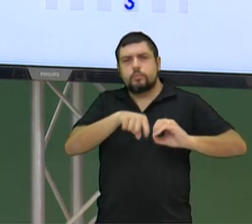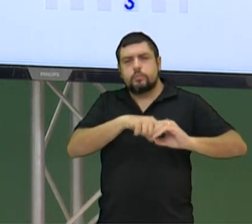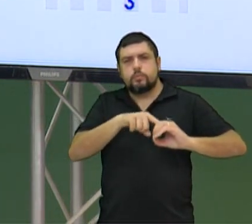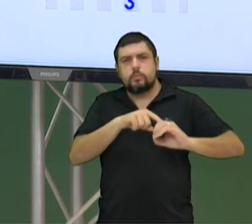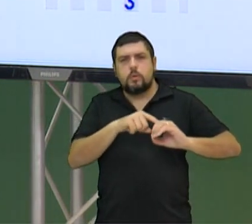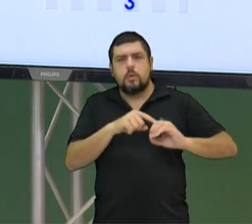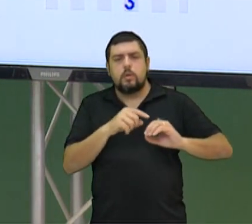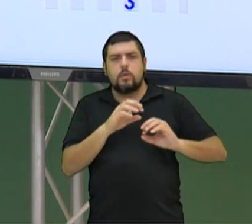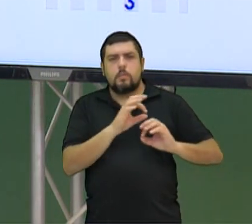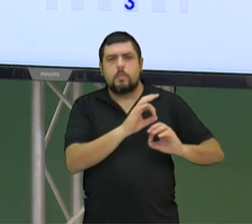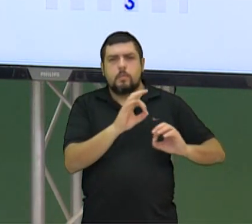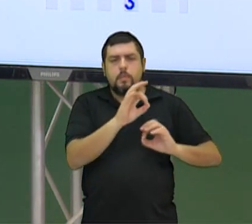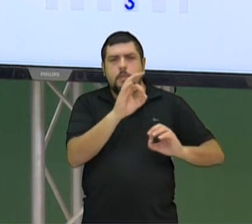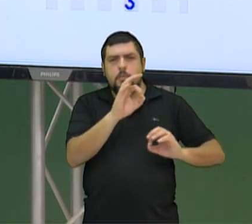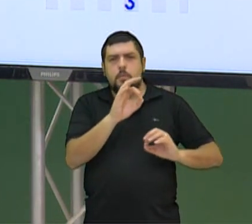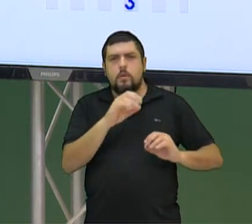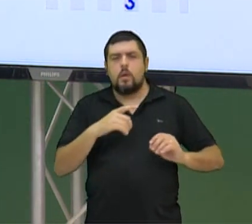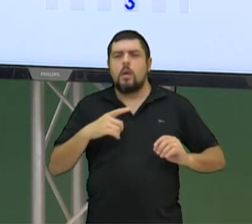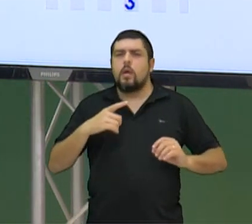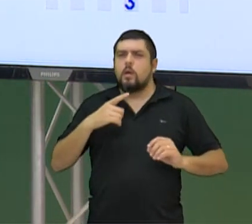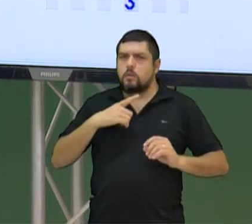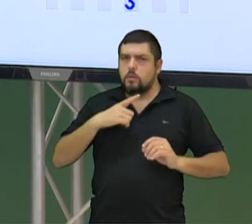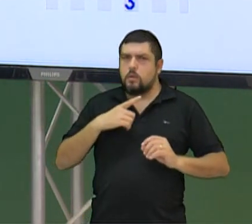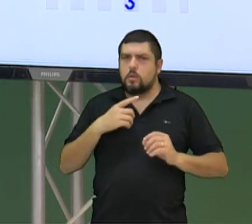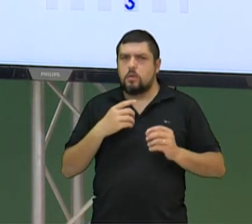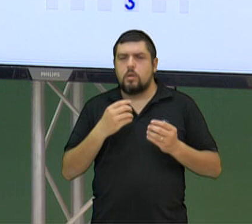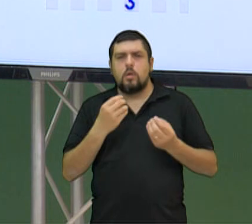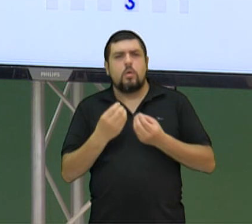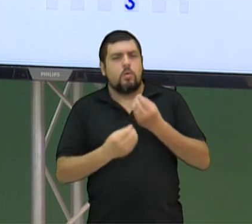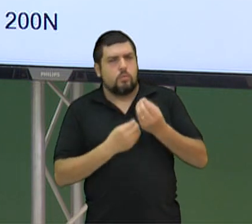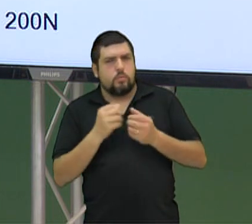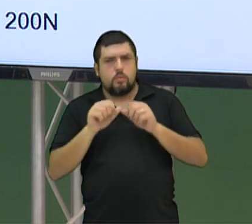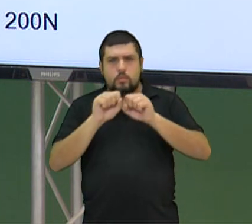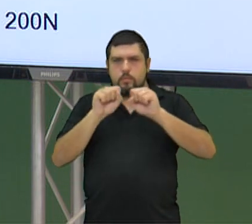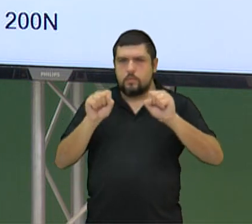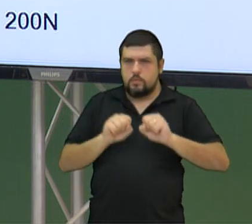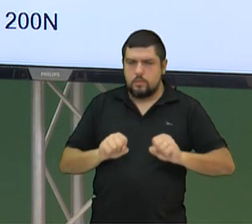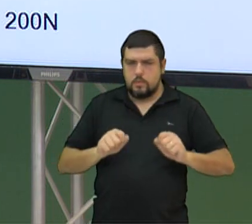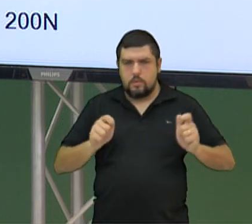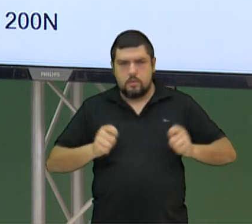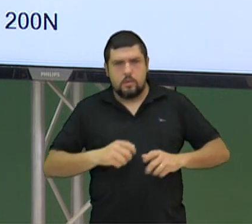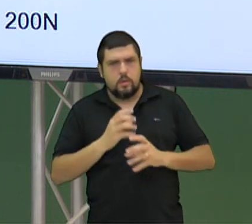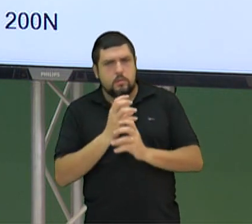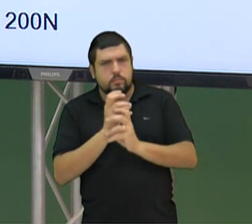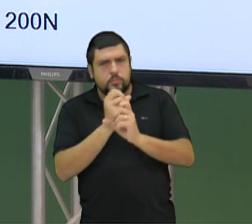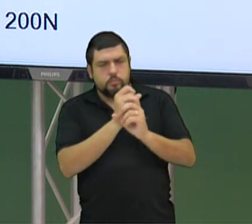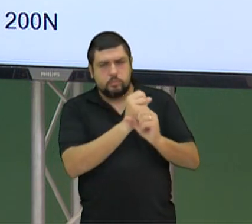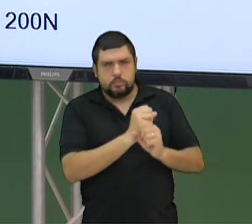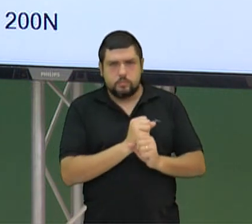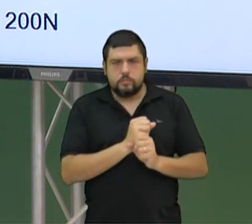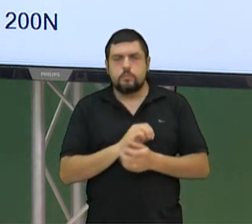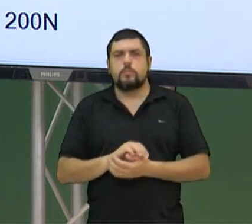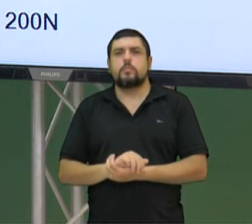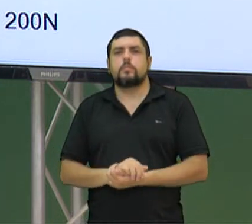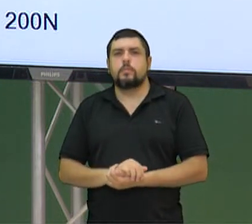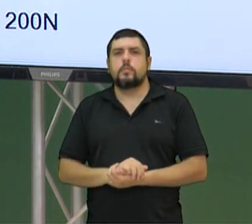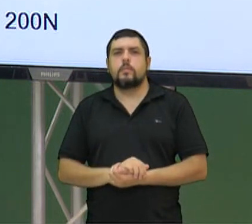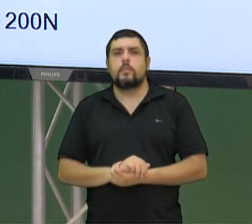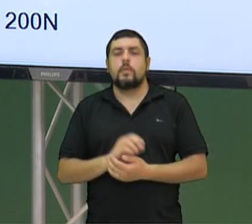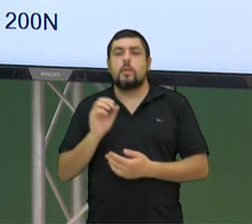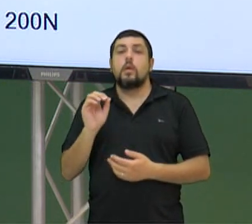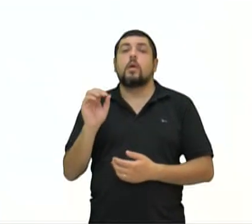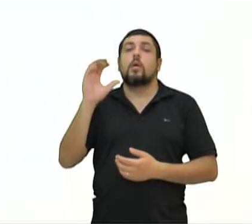por um sisteminha, por dinamômetros e tudo mais. O que acontece na realidade, tá?